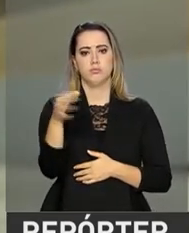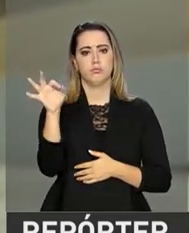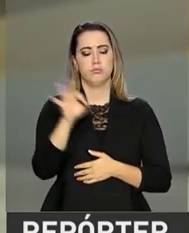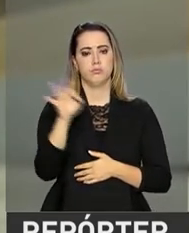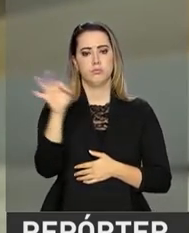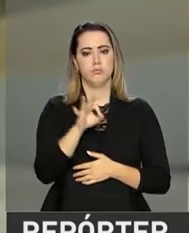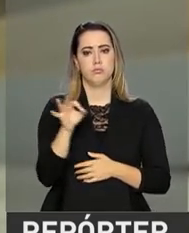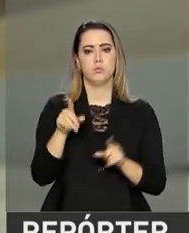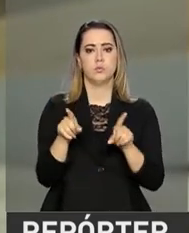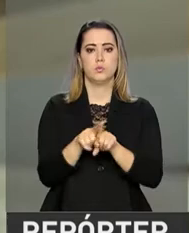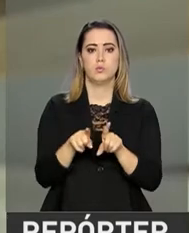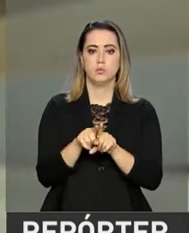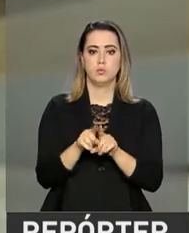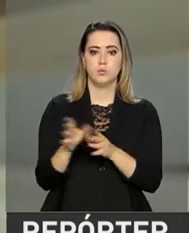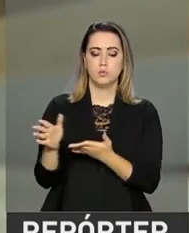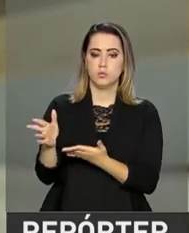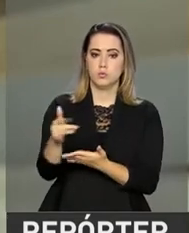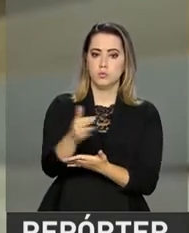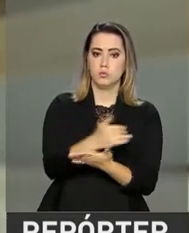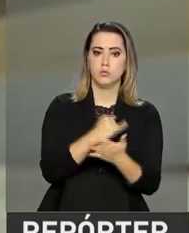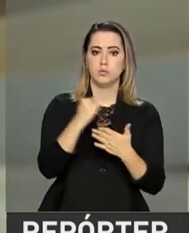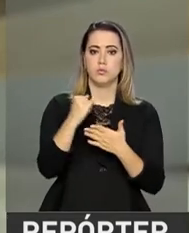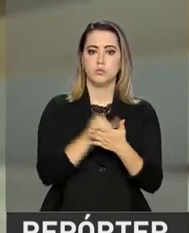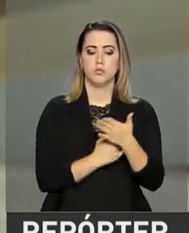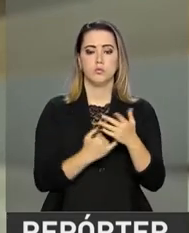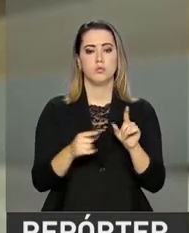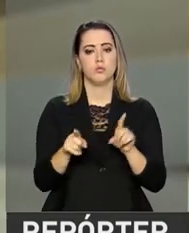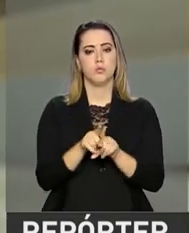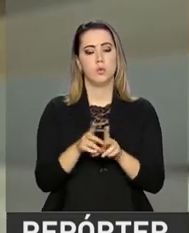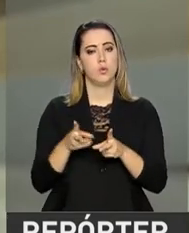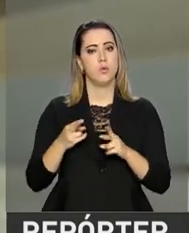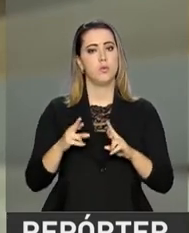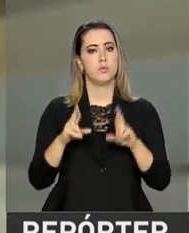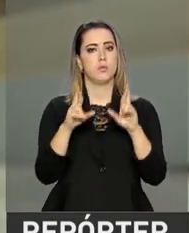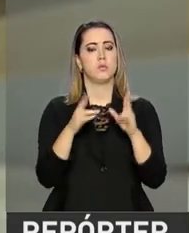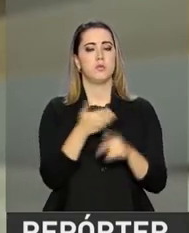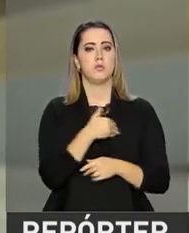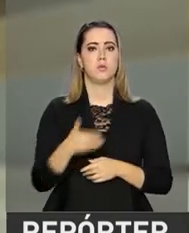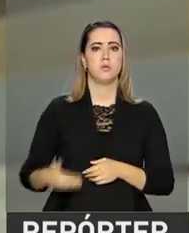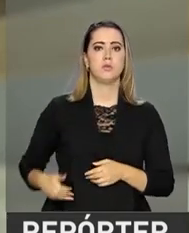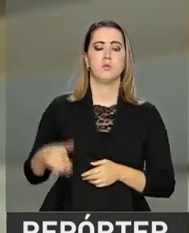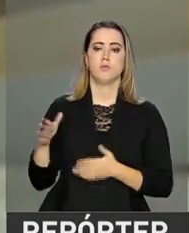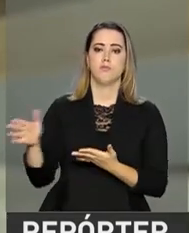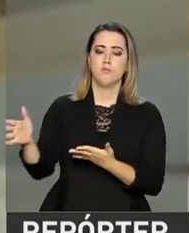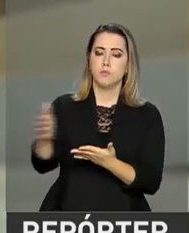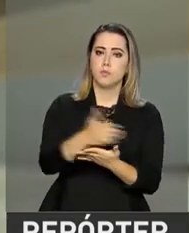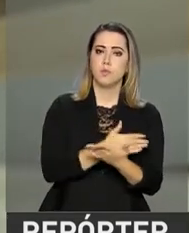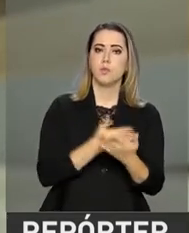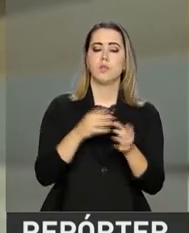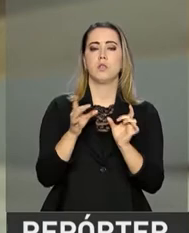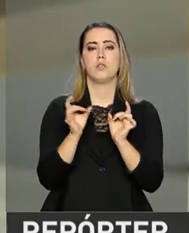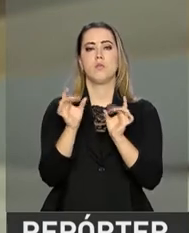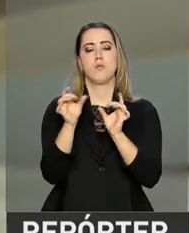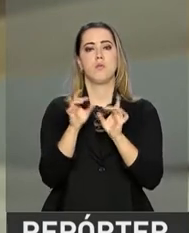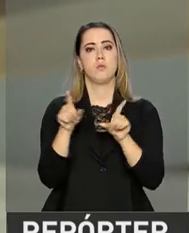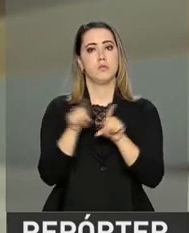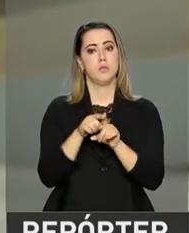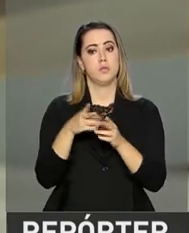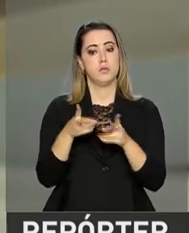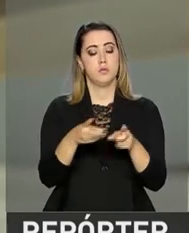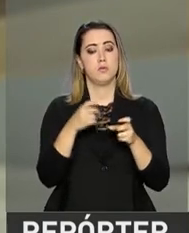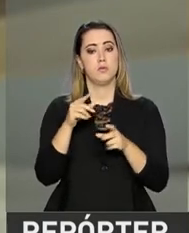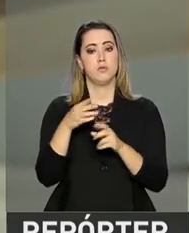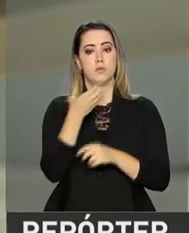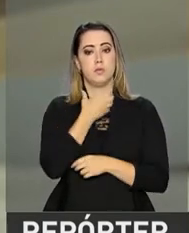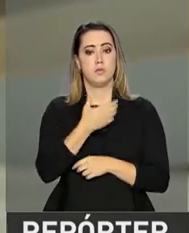além de recolher impostos a expectativa do governo é arrecadar com o leilão previsto para dezembro